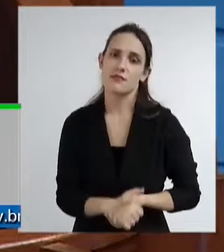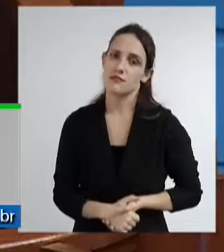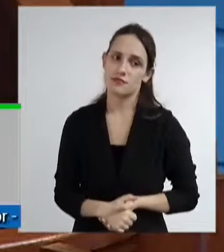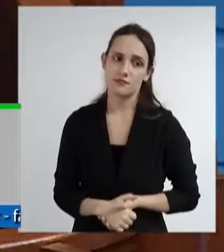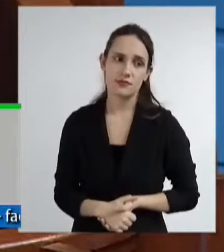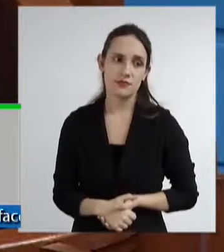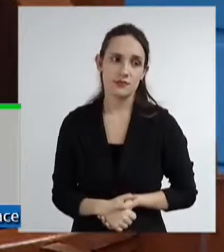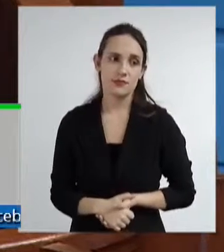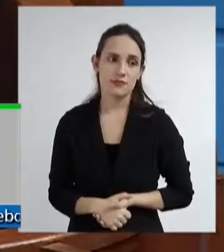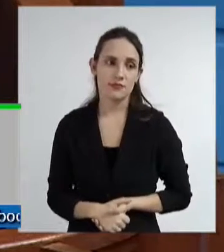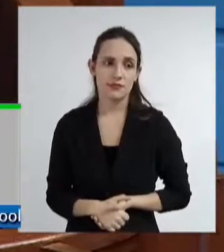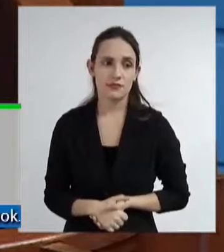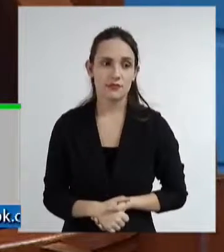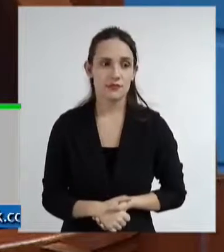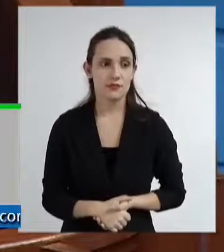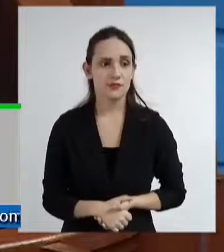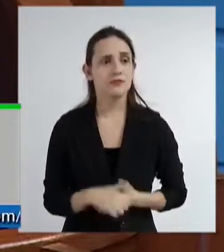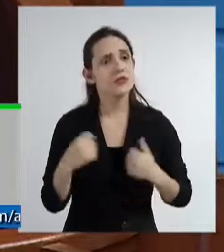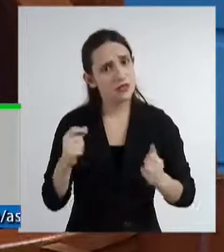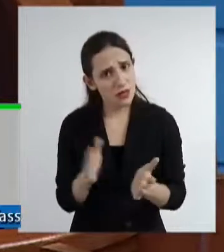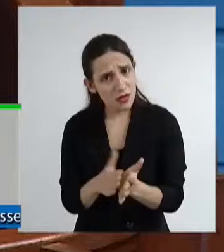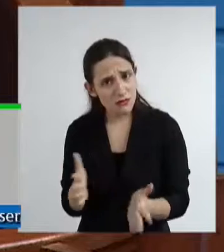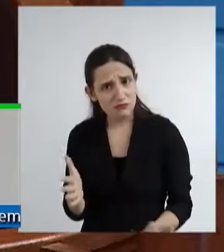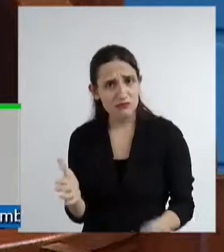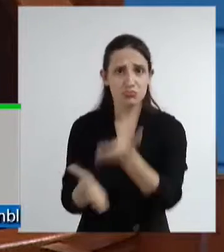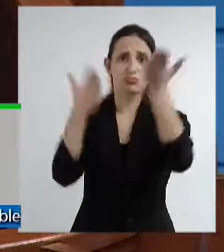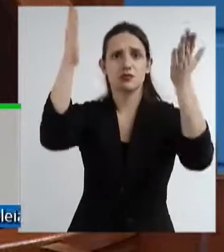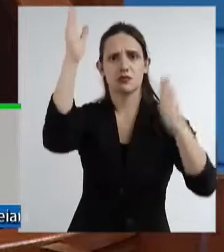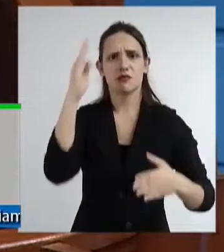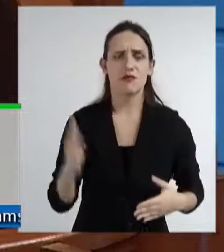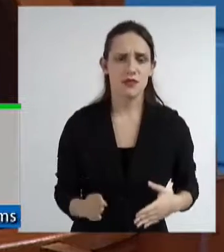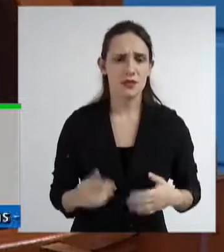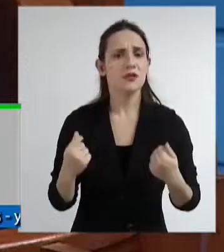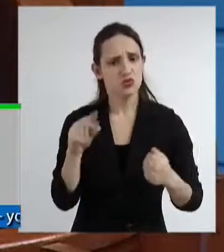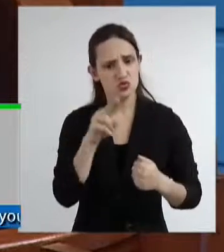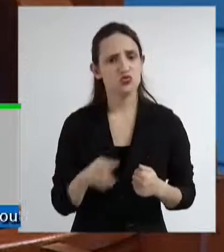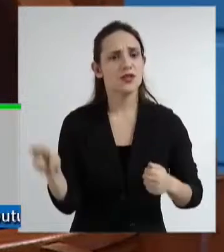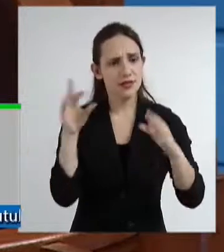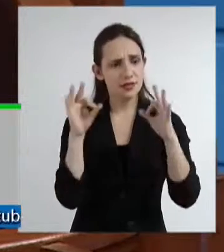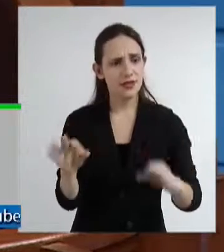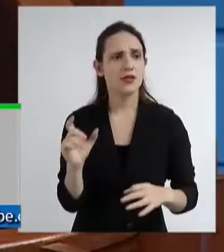nós temos é que cada vez enaltecer isso, cada palavra tem que ser nesse sentido.